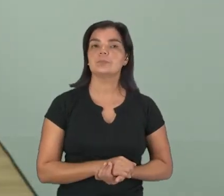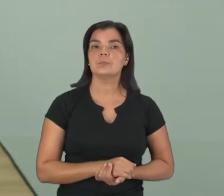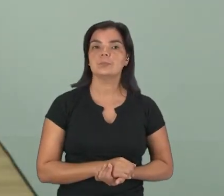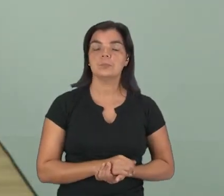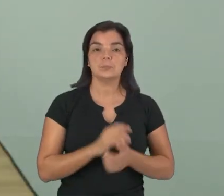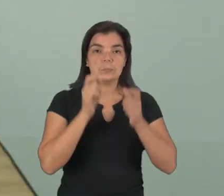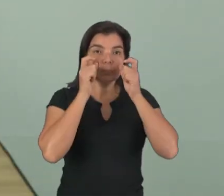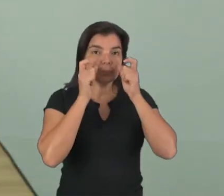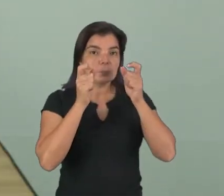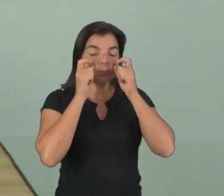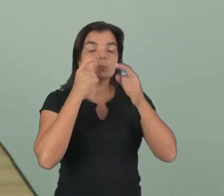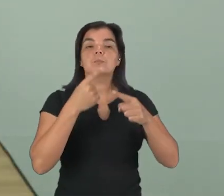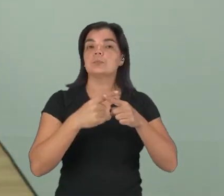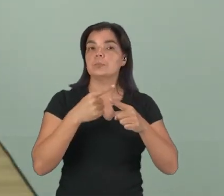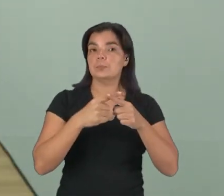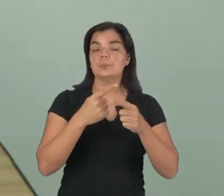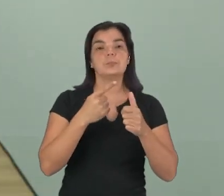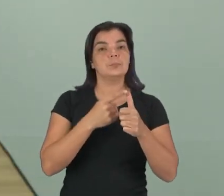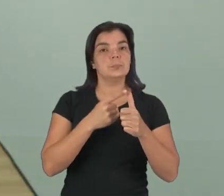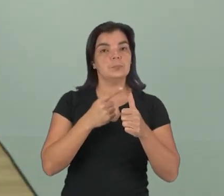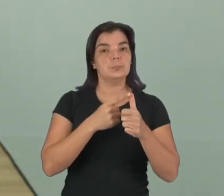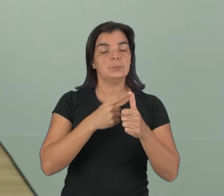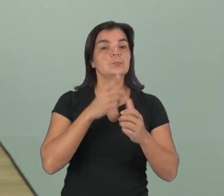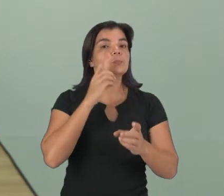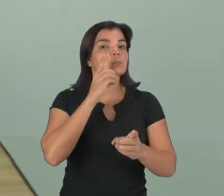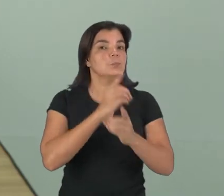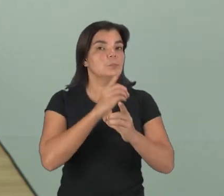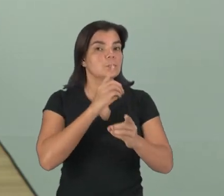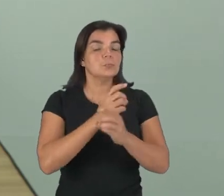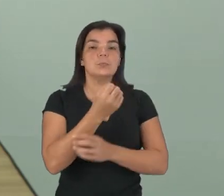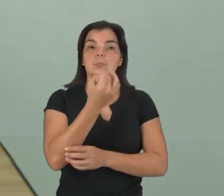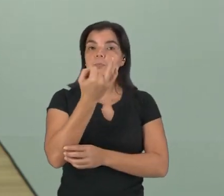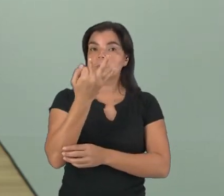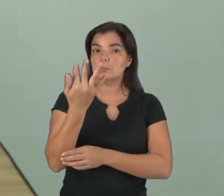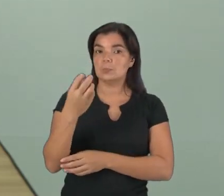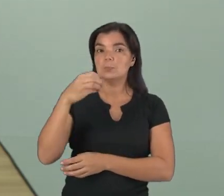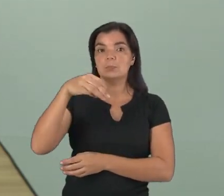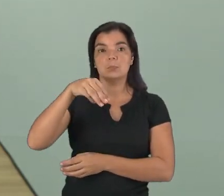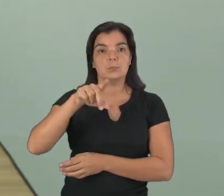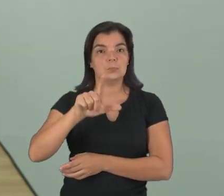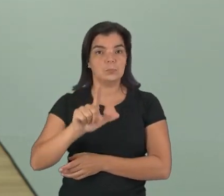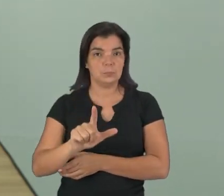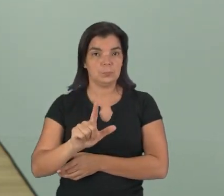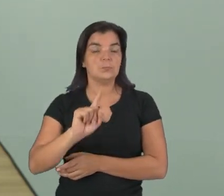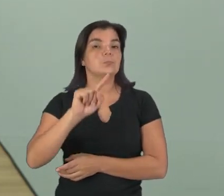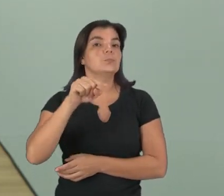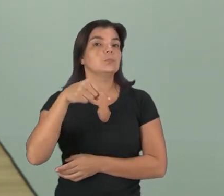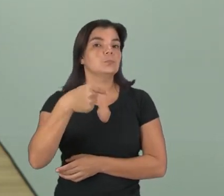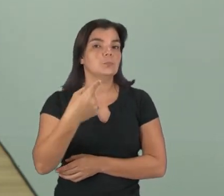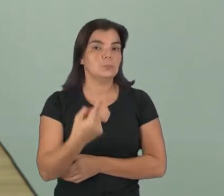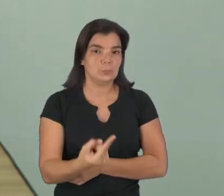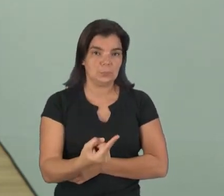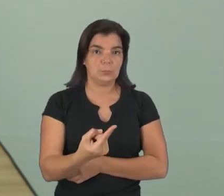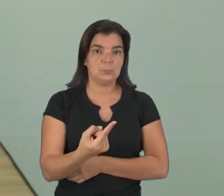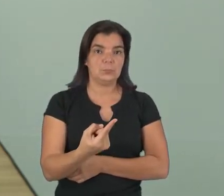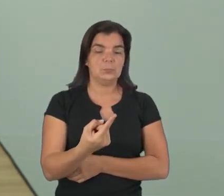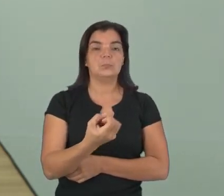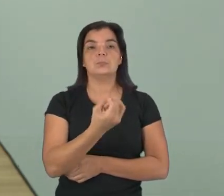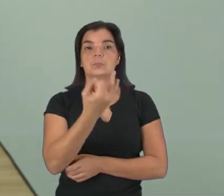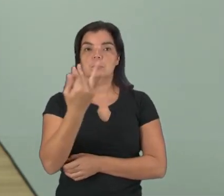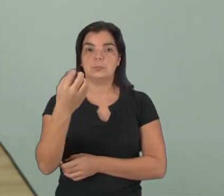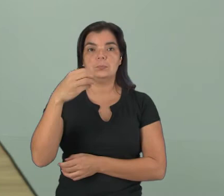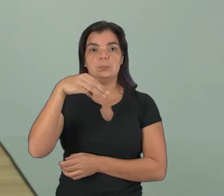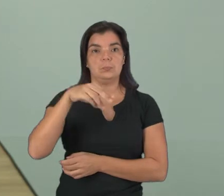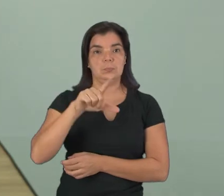pouquinho mais de atenção. Porque primeiro eu tinha que descobrir a quantidade em ml. Depois que eu descobri a quantidade em ml, eu